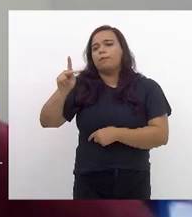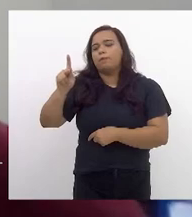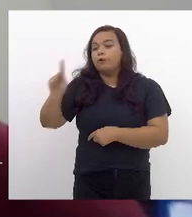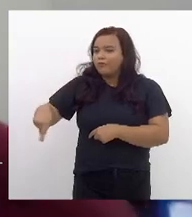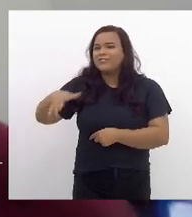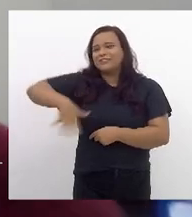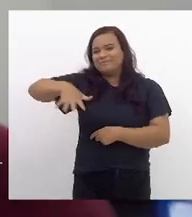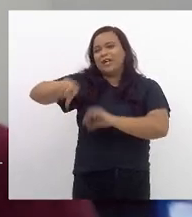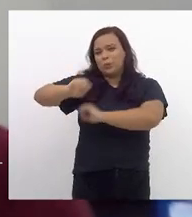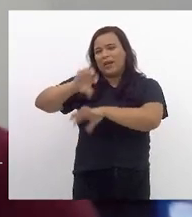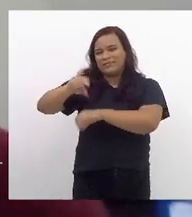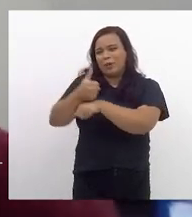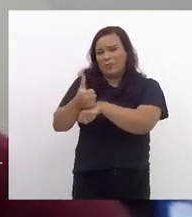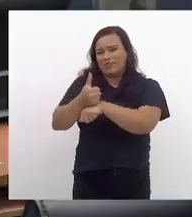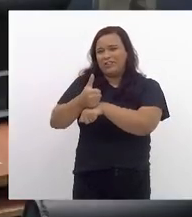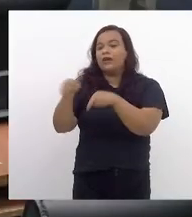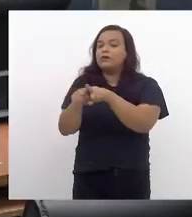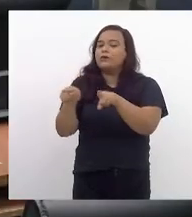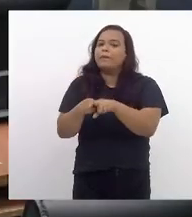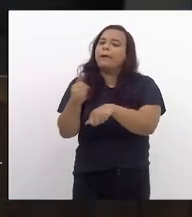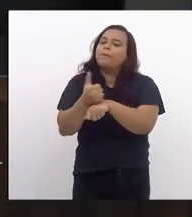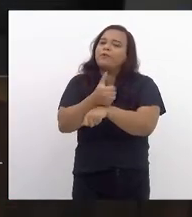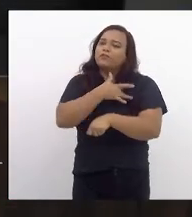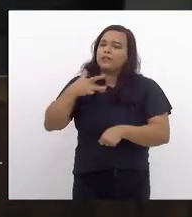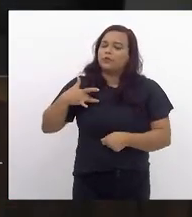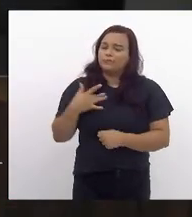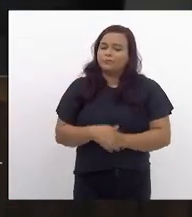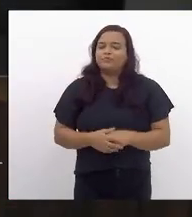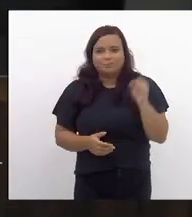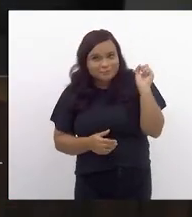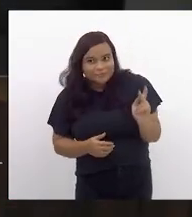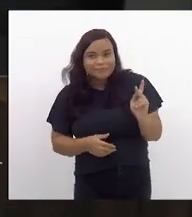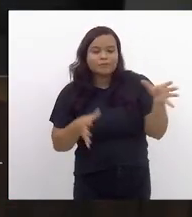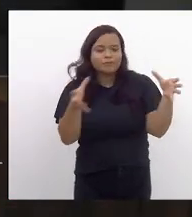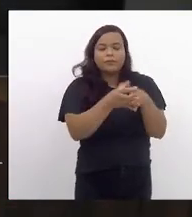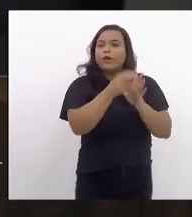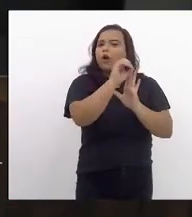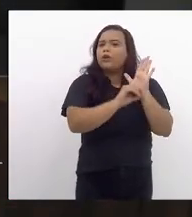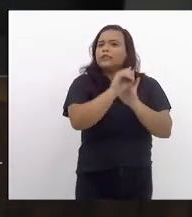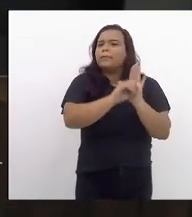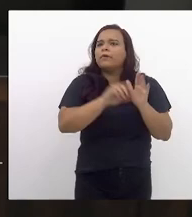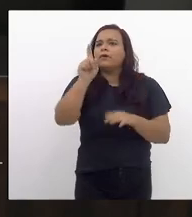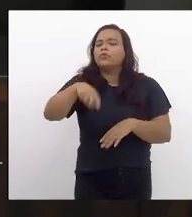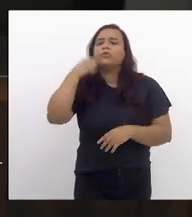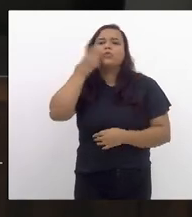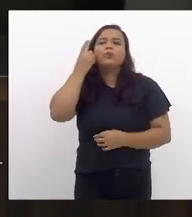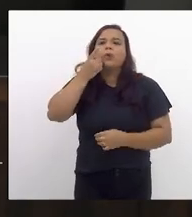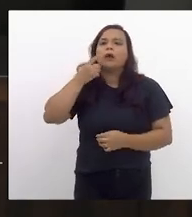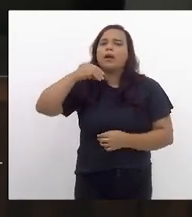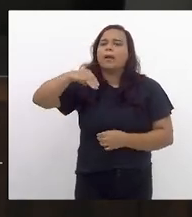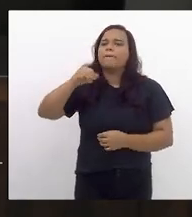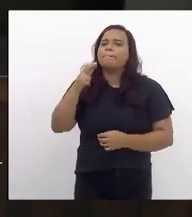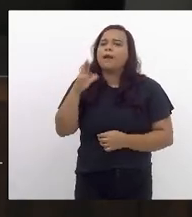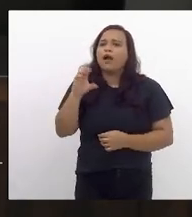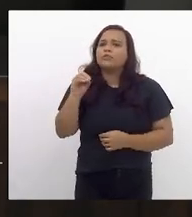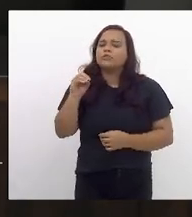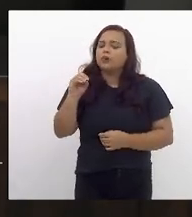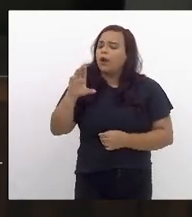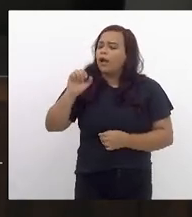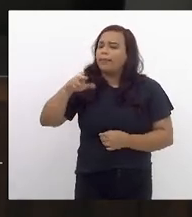saúde. Ok, pela Comissão de Orçamento, deputado Márcio Canella. Deputado Márcio